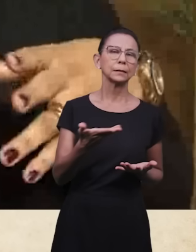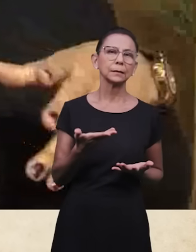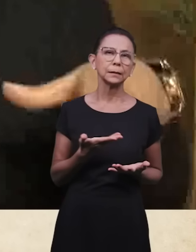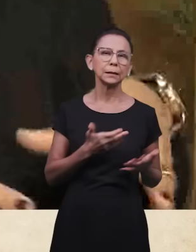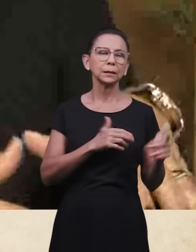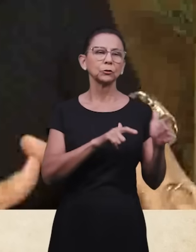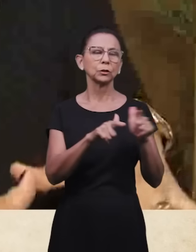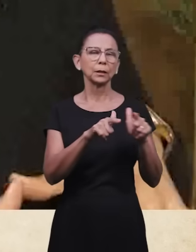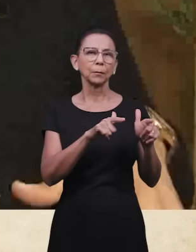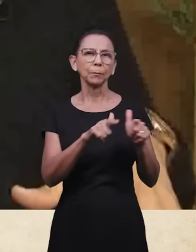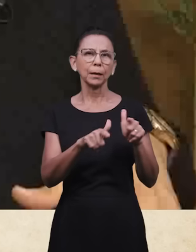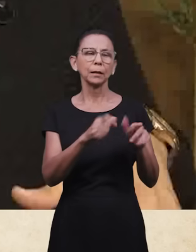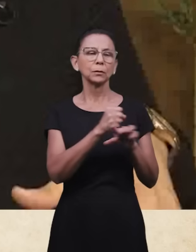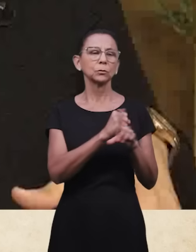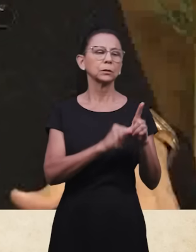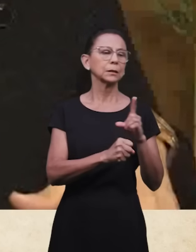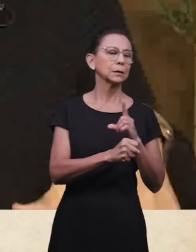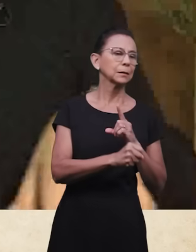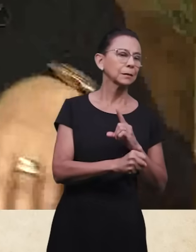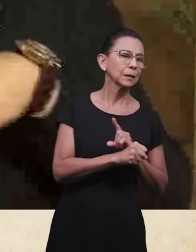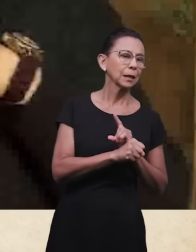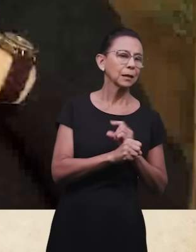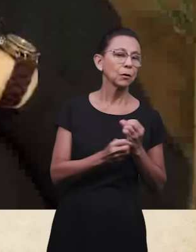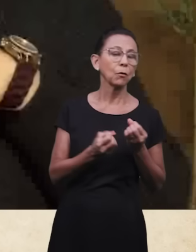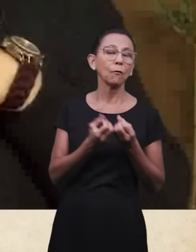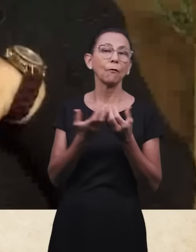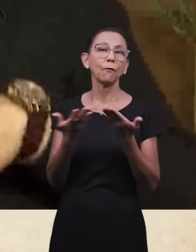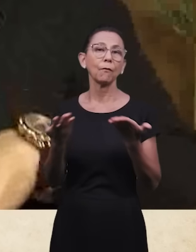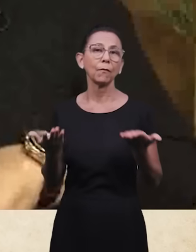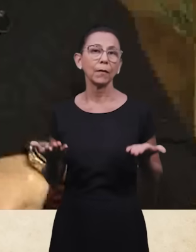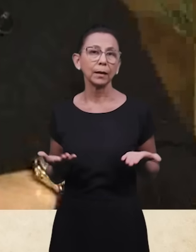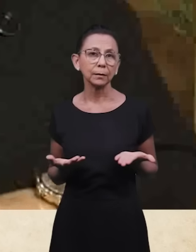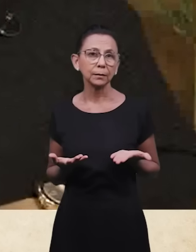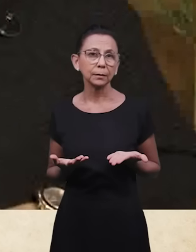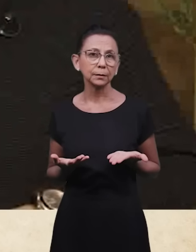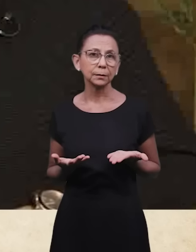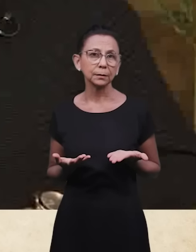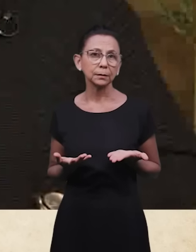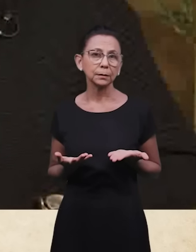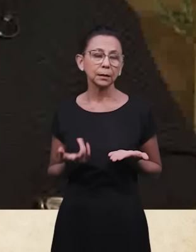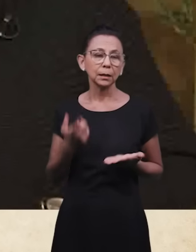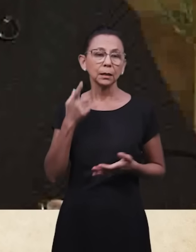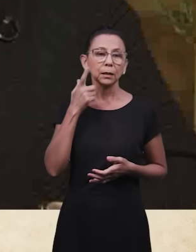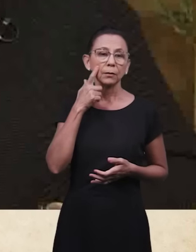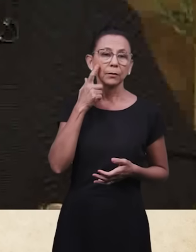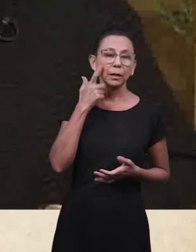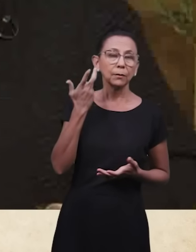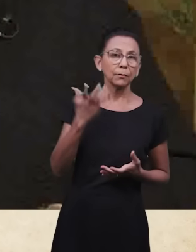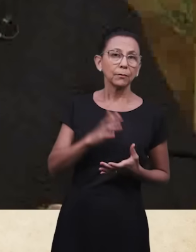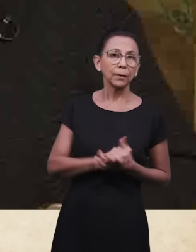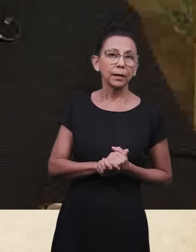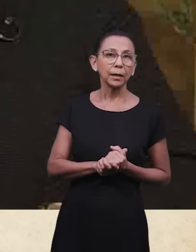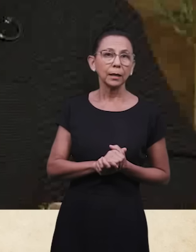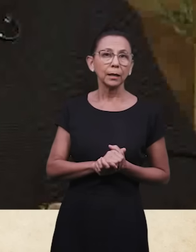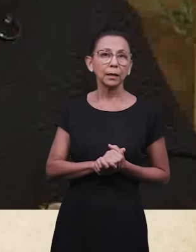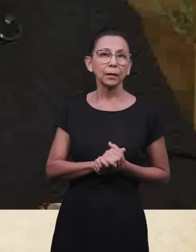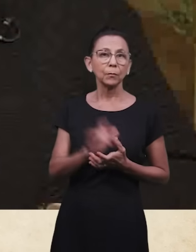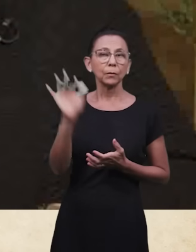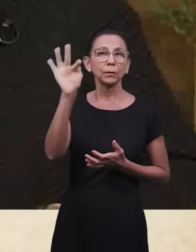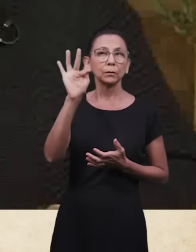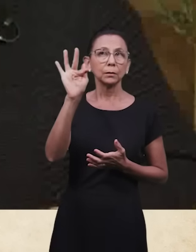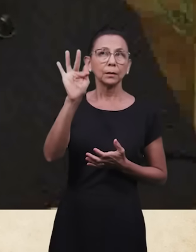que o mercado está te oferecendo. Tenta buscar uma área de identificação